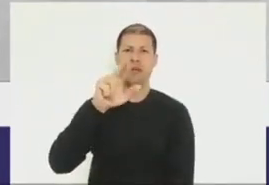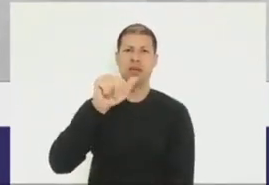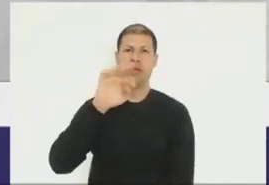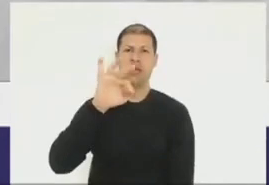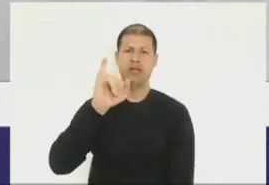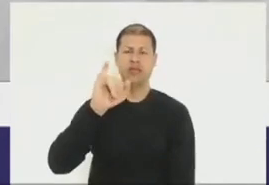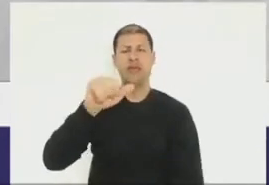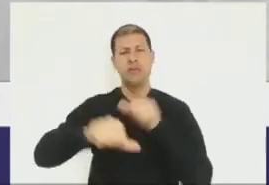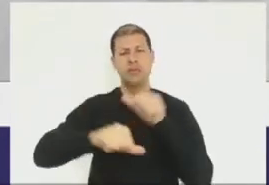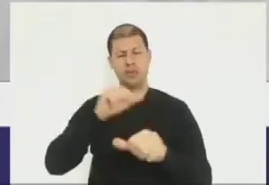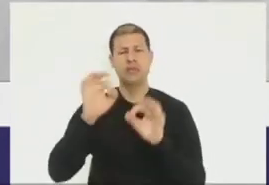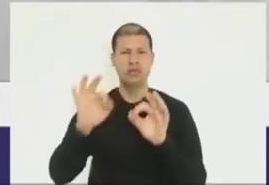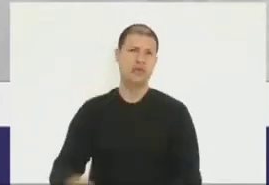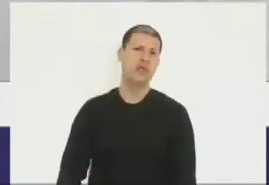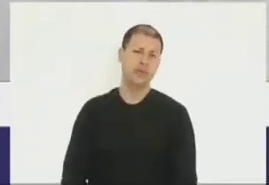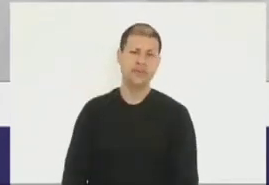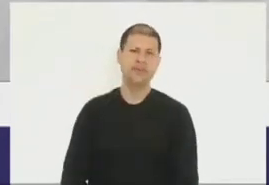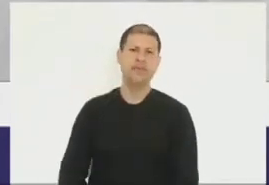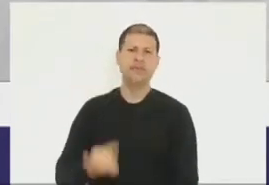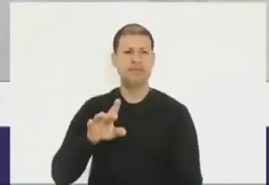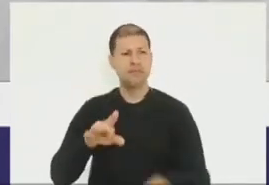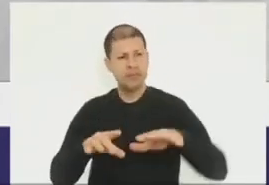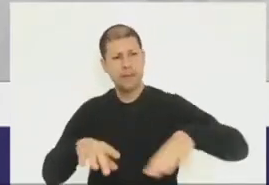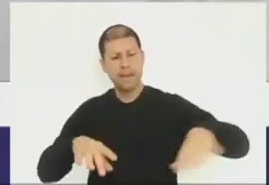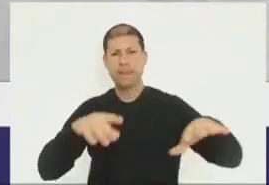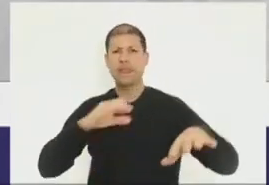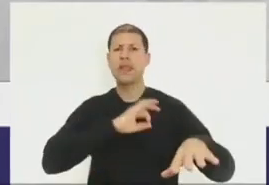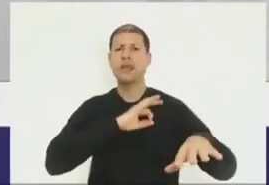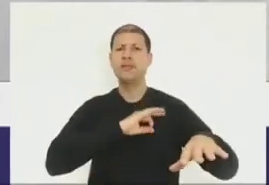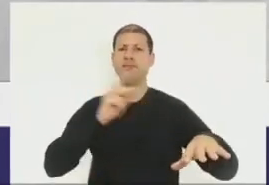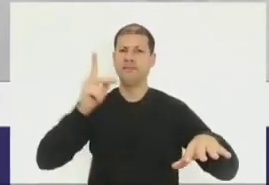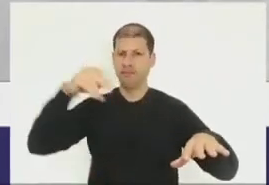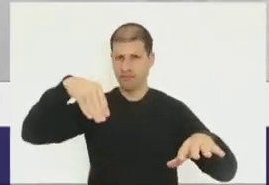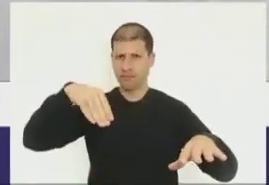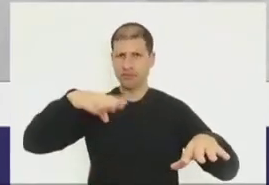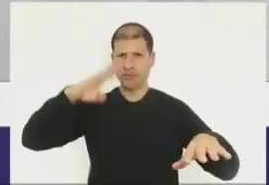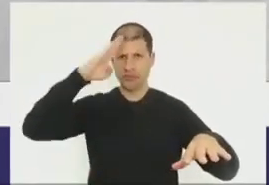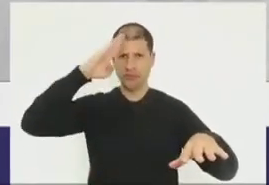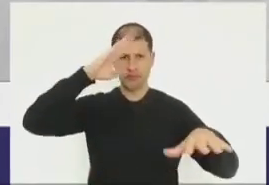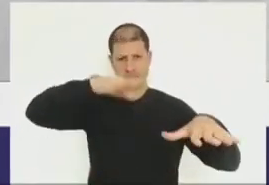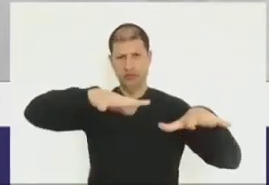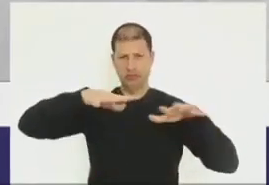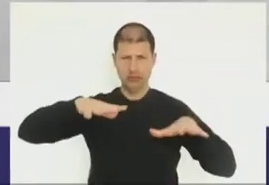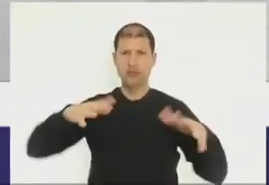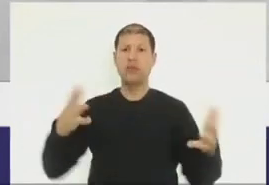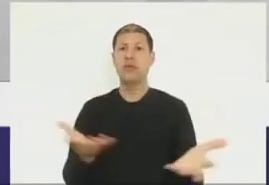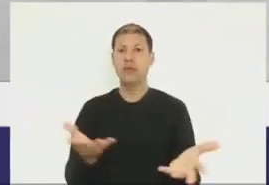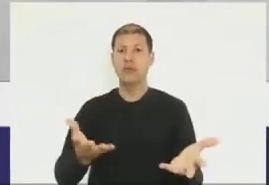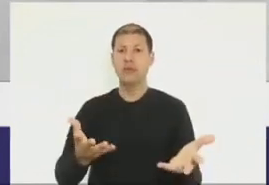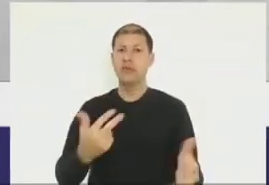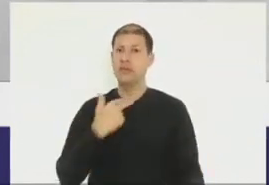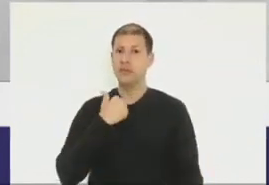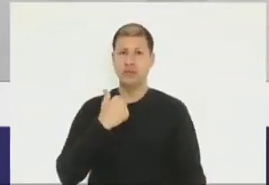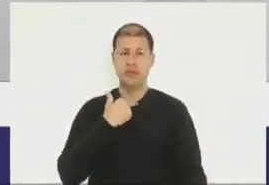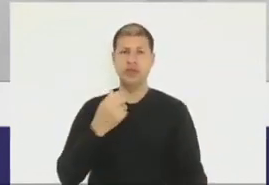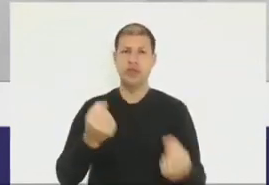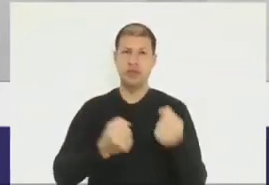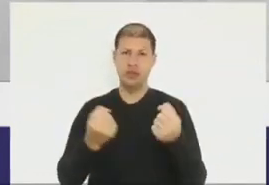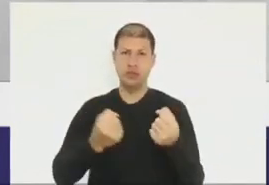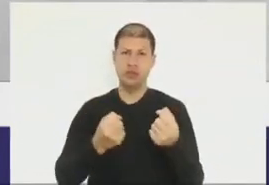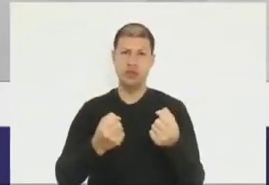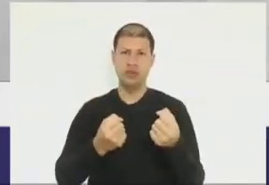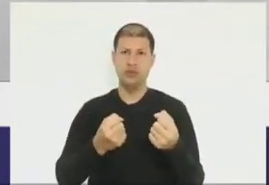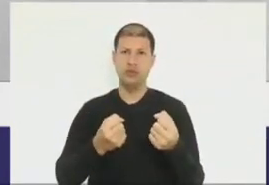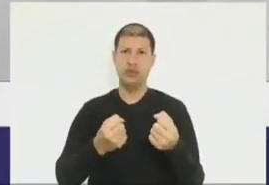também. Só a parte da Polícia Militar, do batalhão ali, que hoje não pode o carro